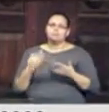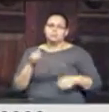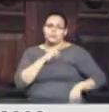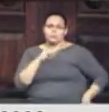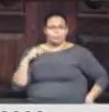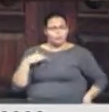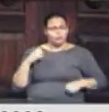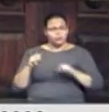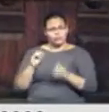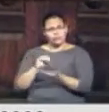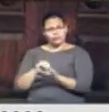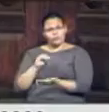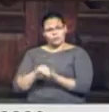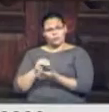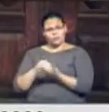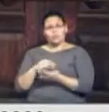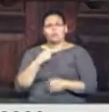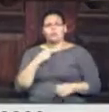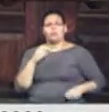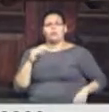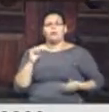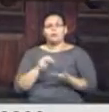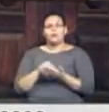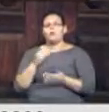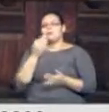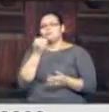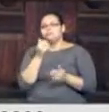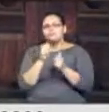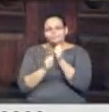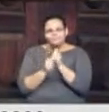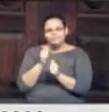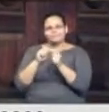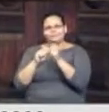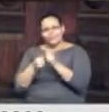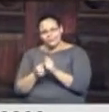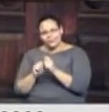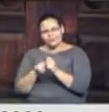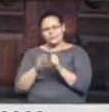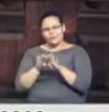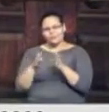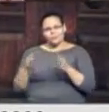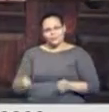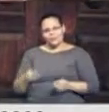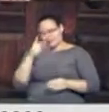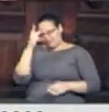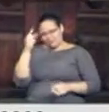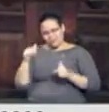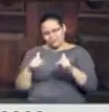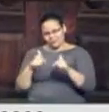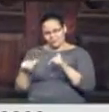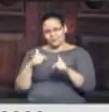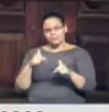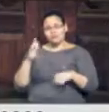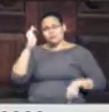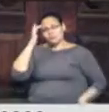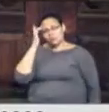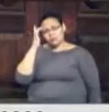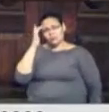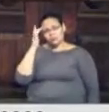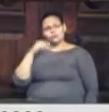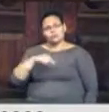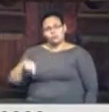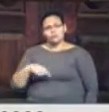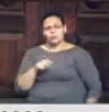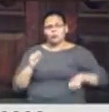Perfume pode faltar, o que não pode faltar é o feijão, o arroz na mesa do trabalhador. Então, eu acho que